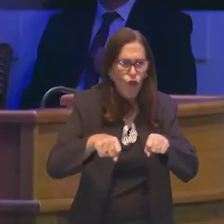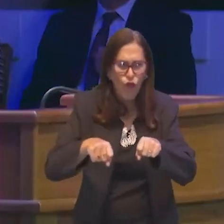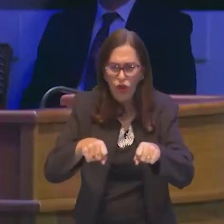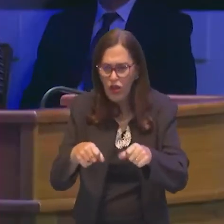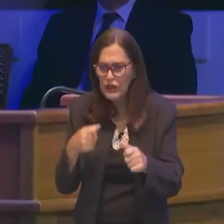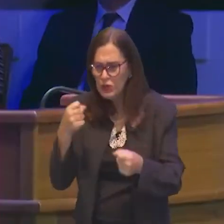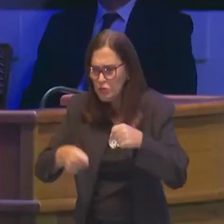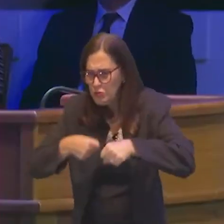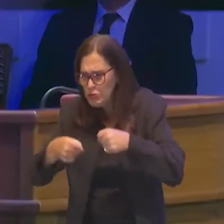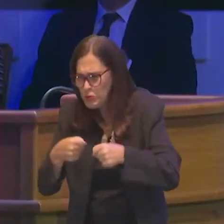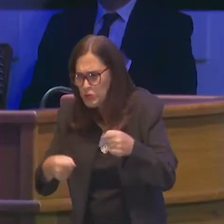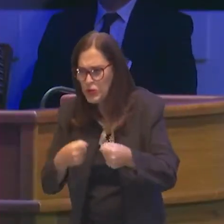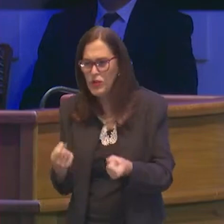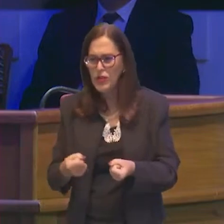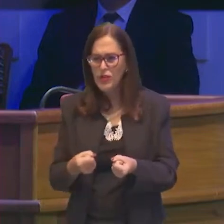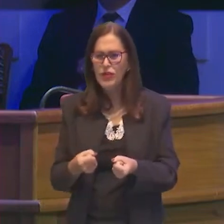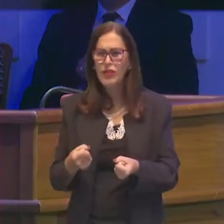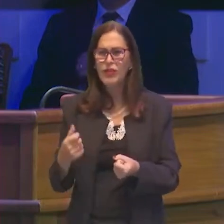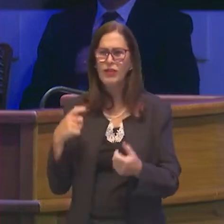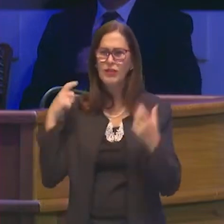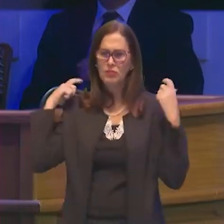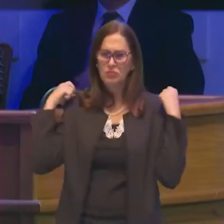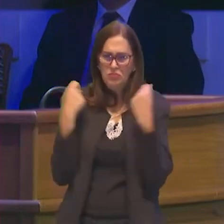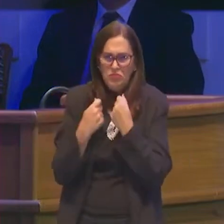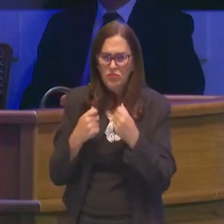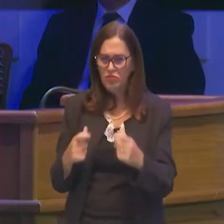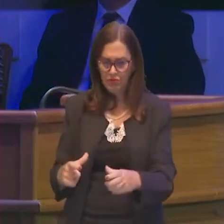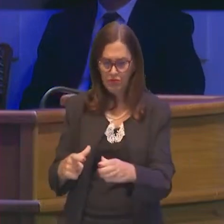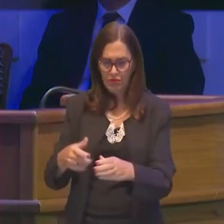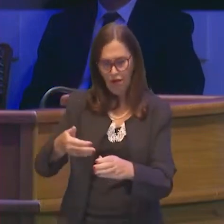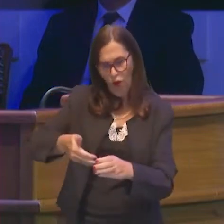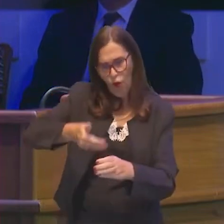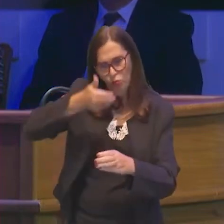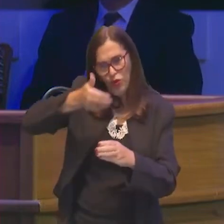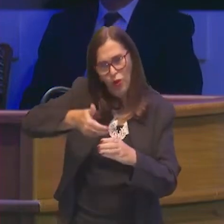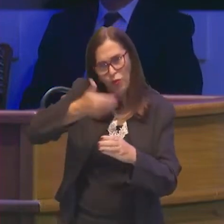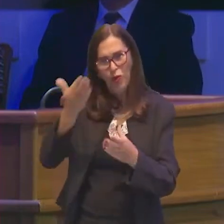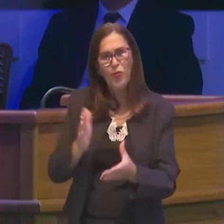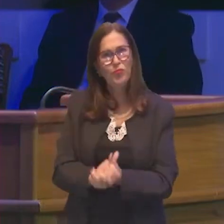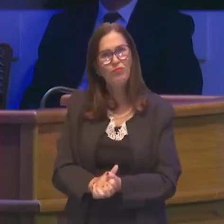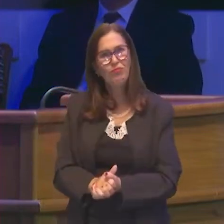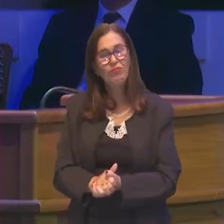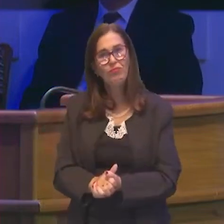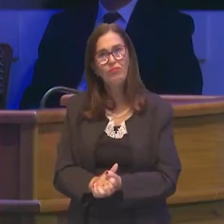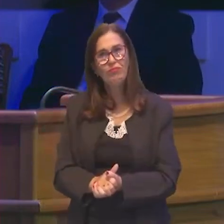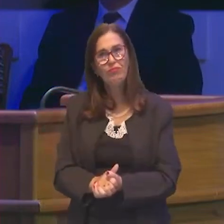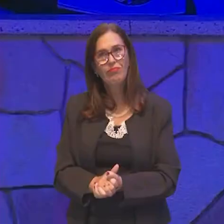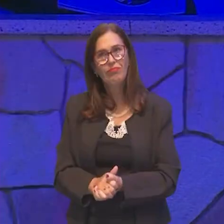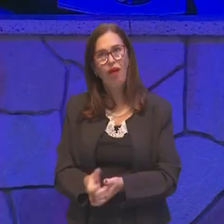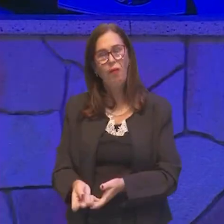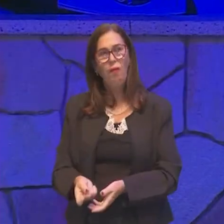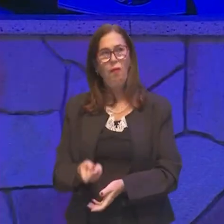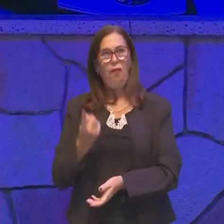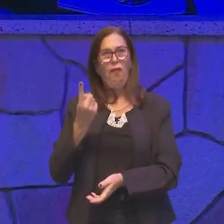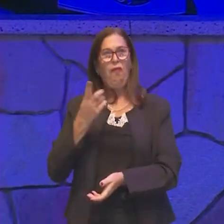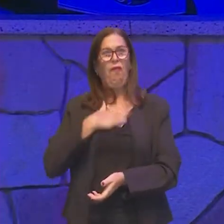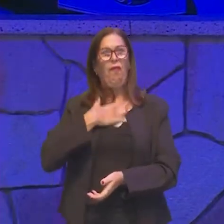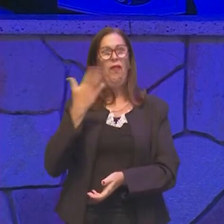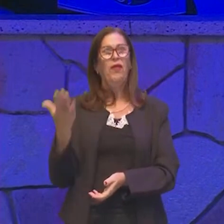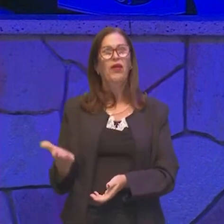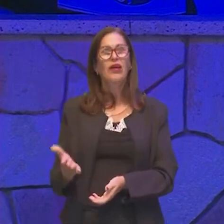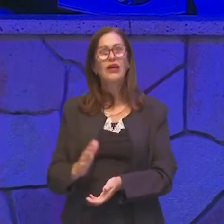vai. Tira da bolsa um açaí. Eu falei, que coisa absurda é esta? Não tem